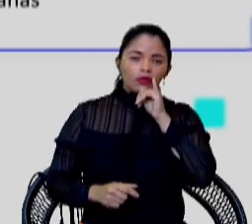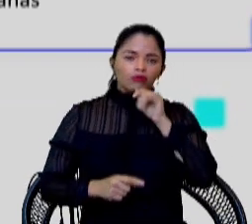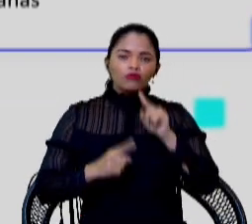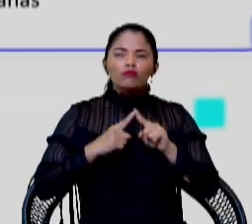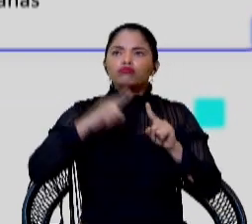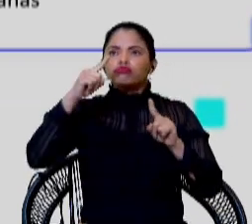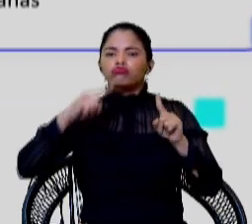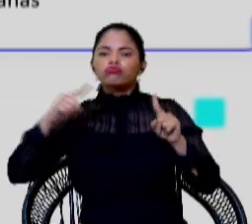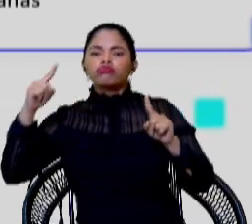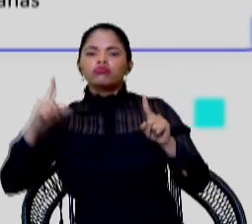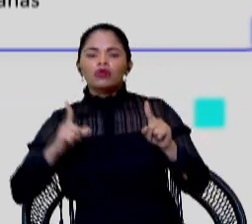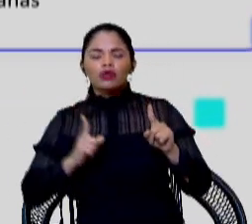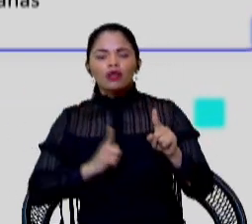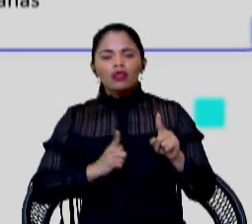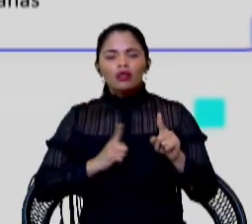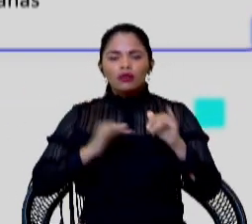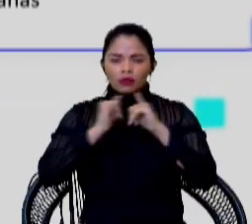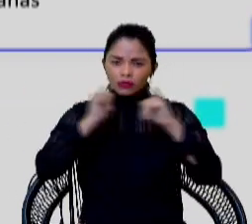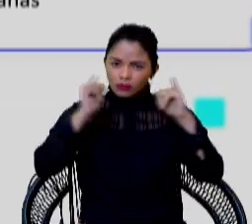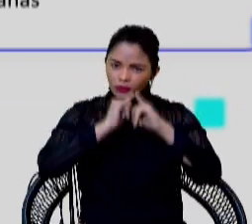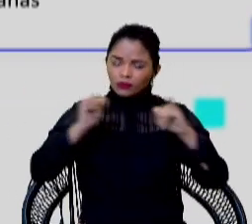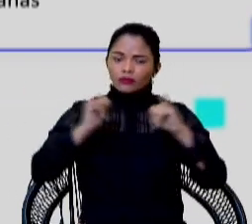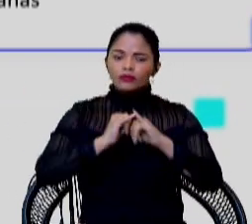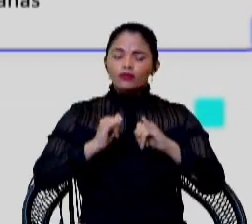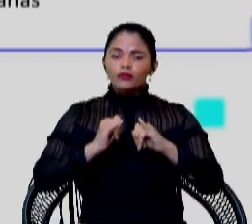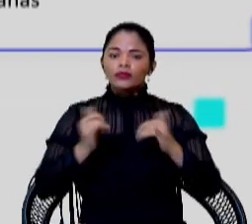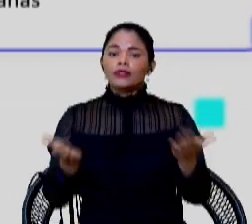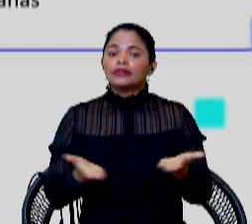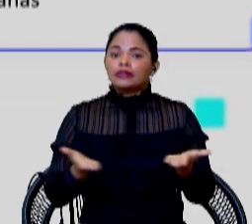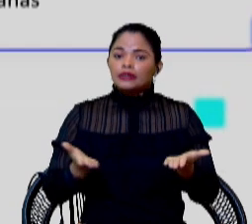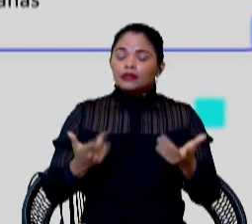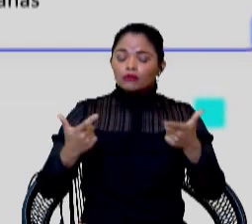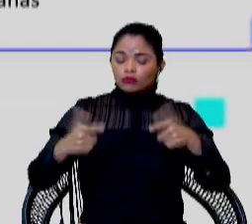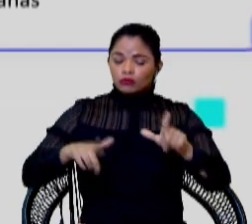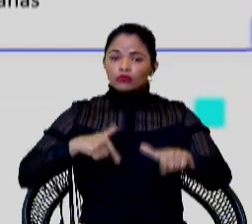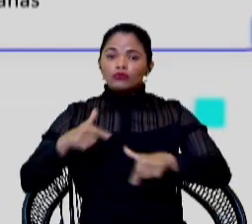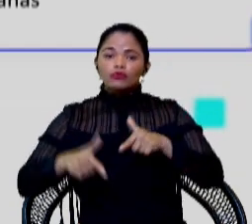de segmentação do gerenciador de anúncios. Agora eu quero trabalhar.